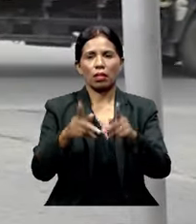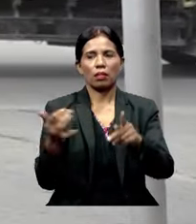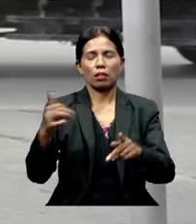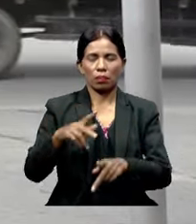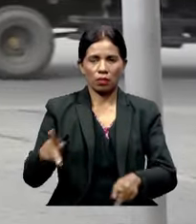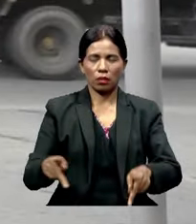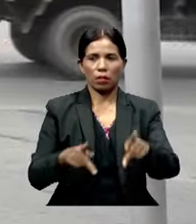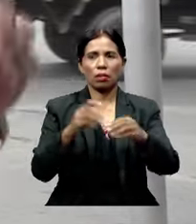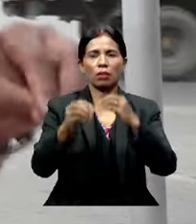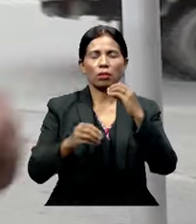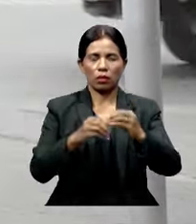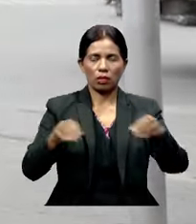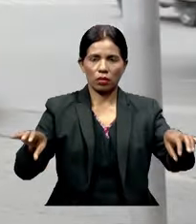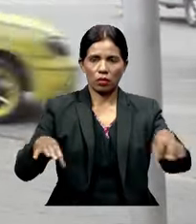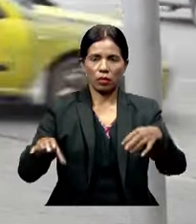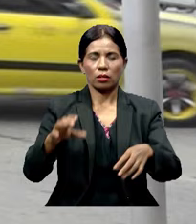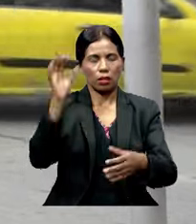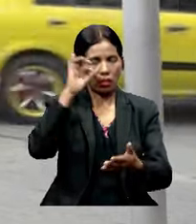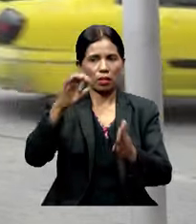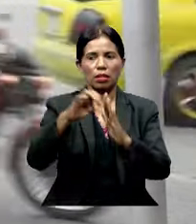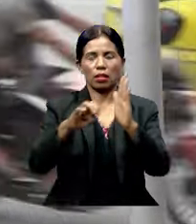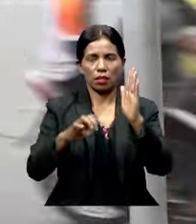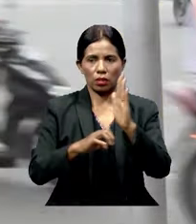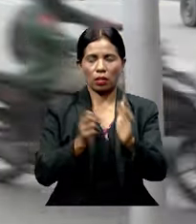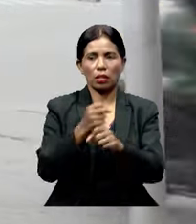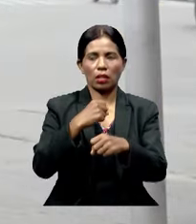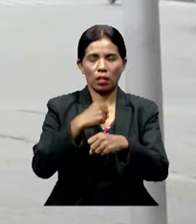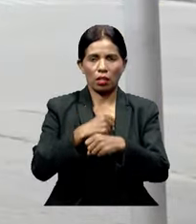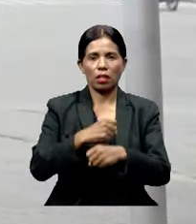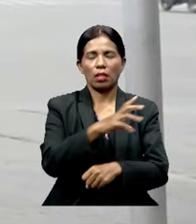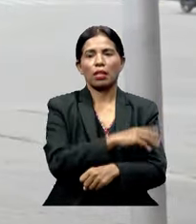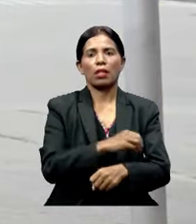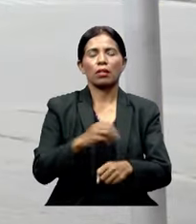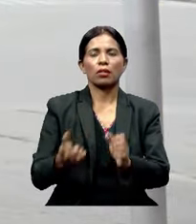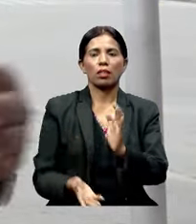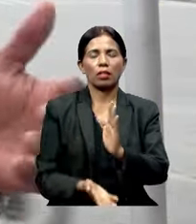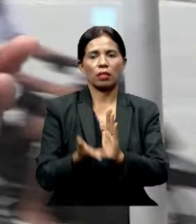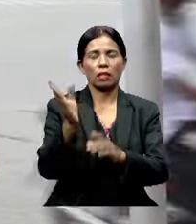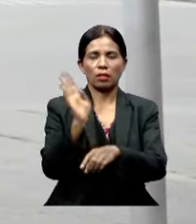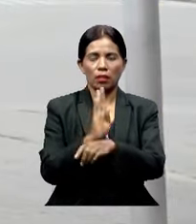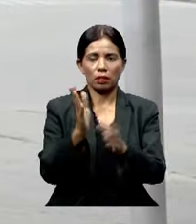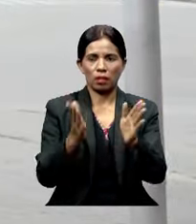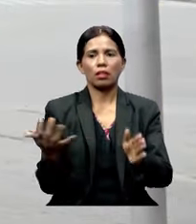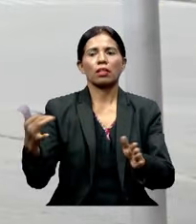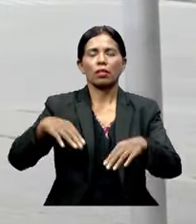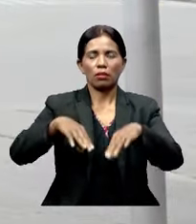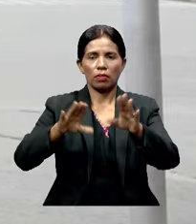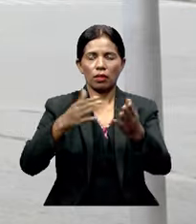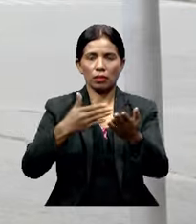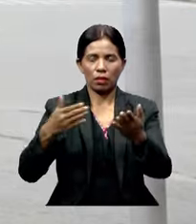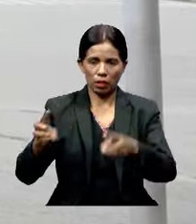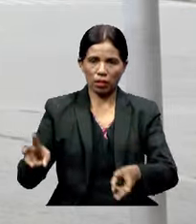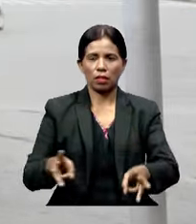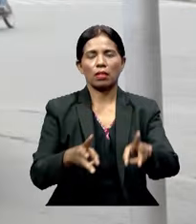pública união com o serviço, né? Que Secretário de Estado refere a lau durante, né? Rode Hassai negociante Sira, né? Be fansa sang e Adalang